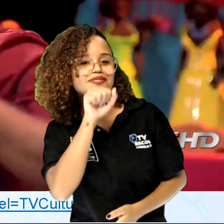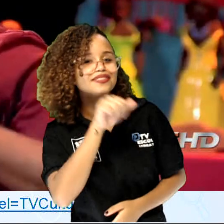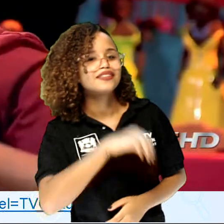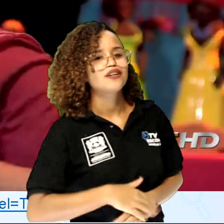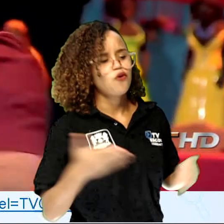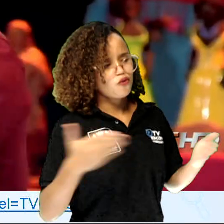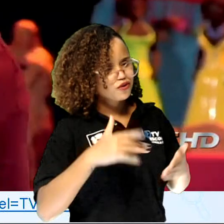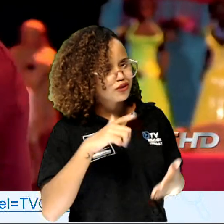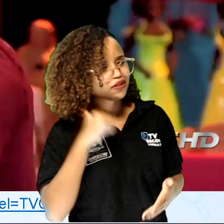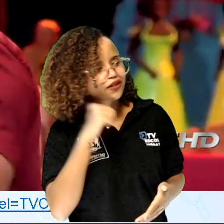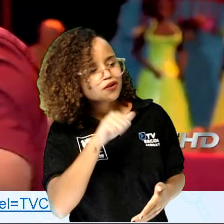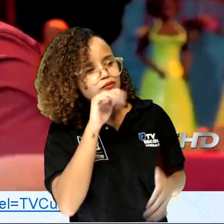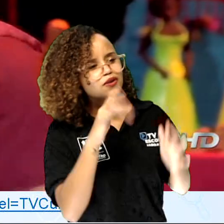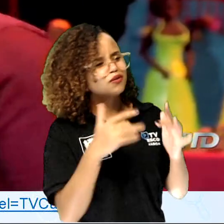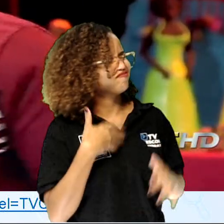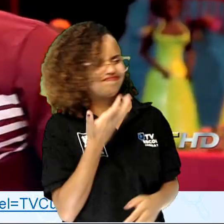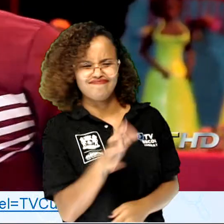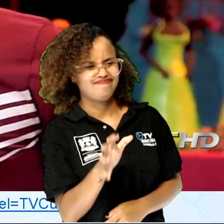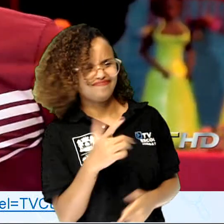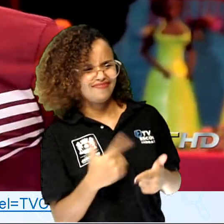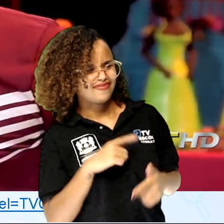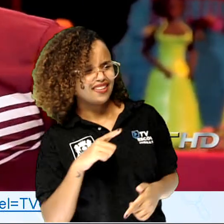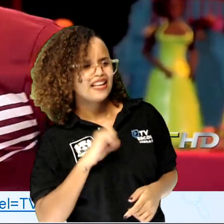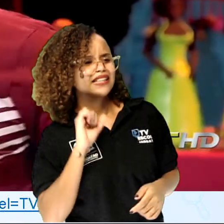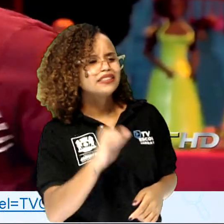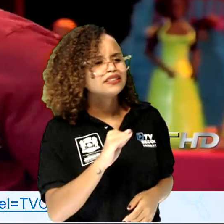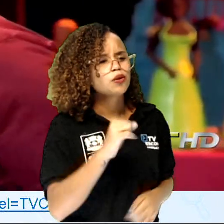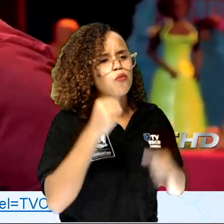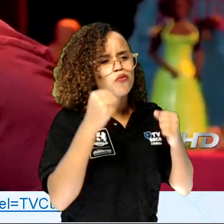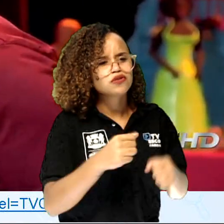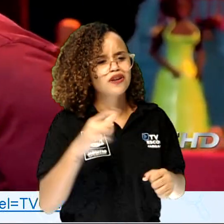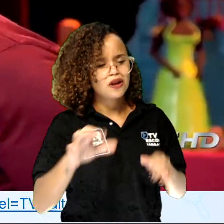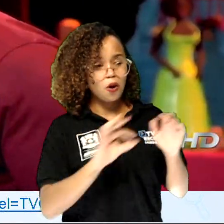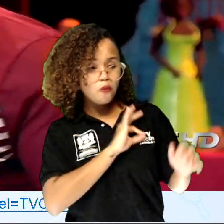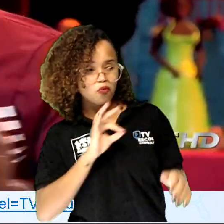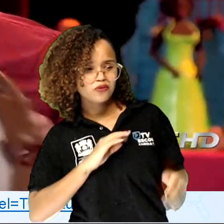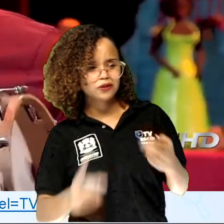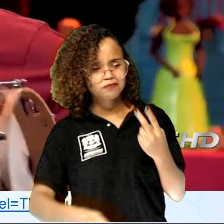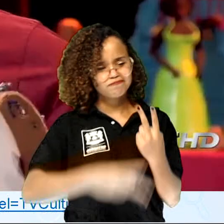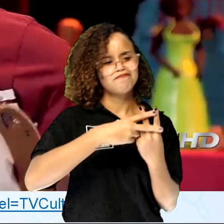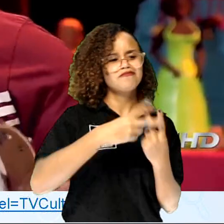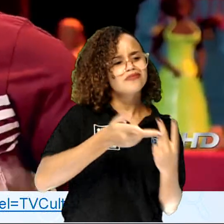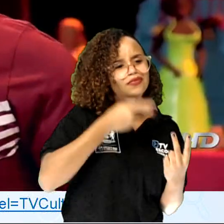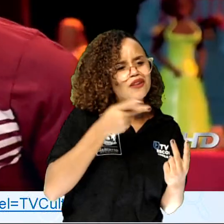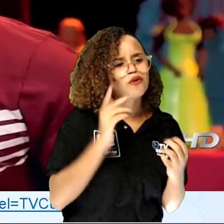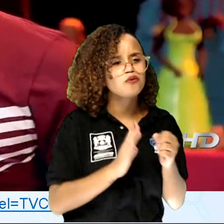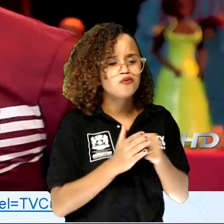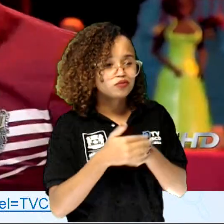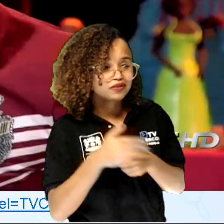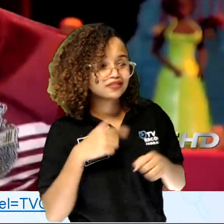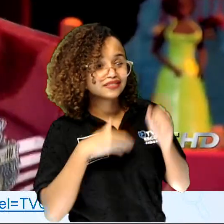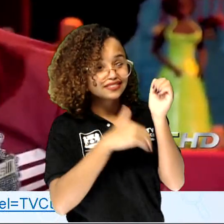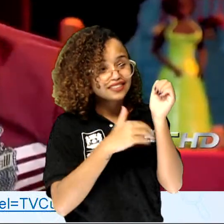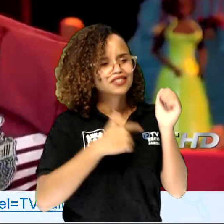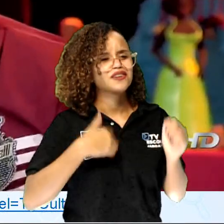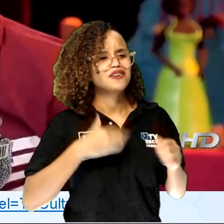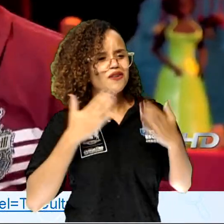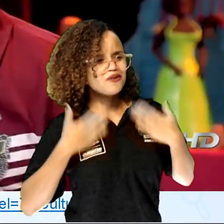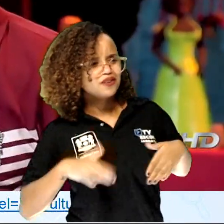mim. Posso falar mal da minha, que é encrenqueira e ruim. A minha sogra é boa, uma pessoa de brilho. Se eu preciso, ela ajuda. Não faz